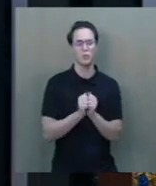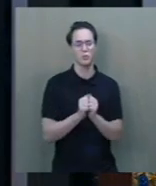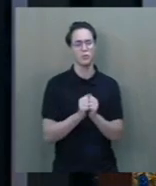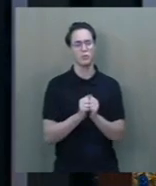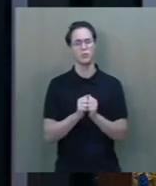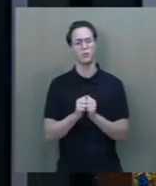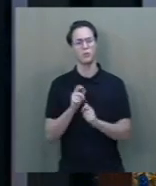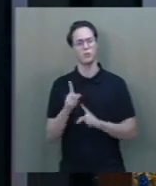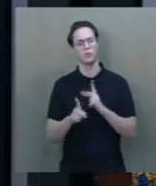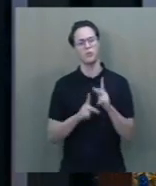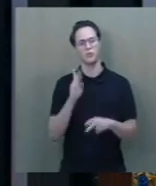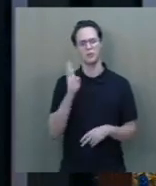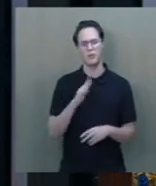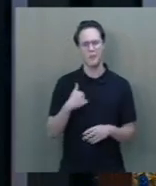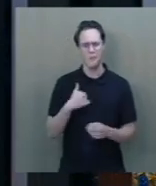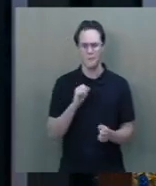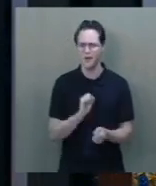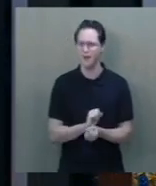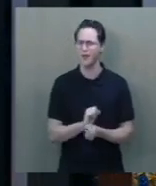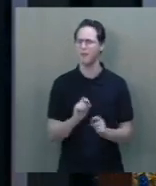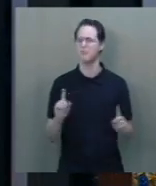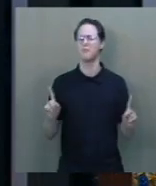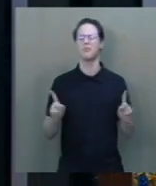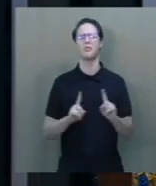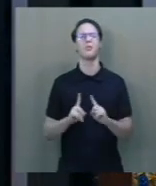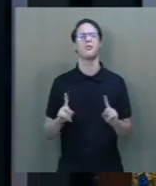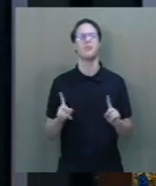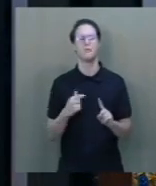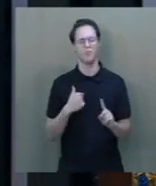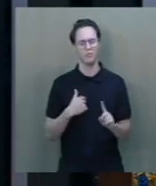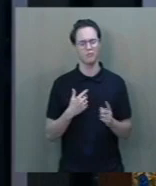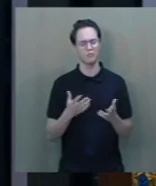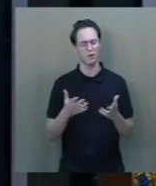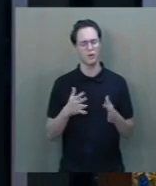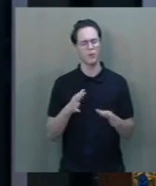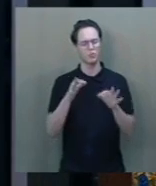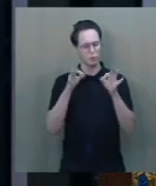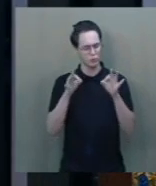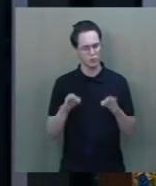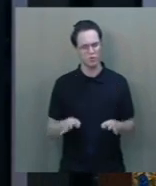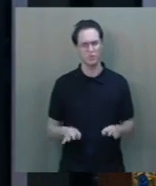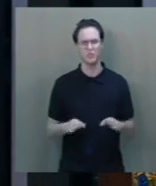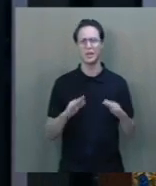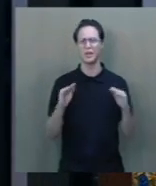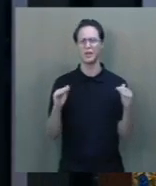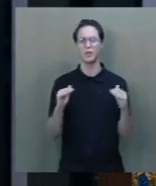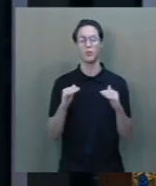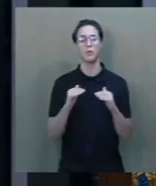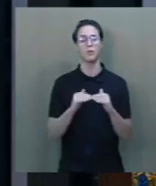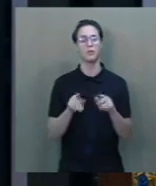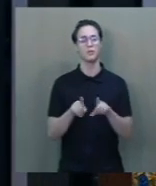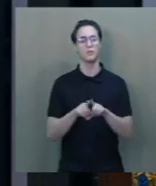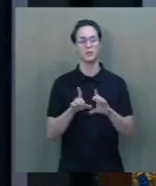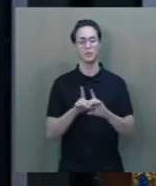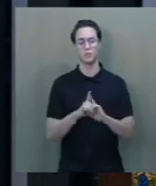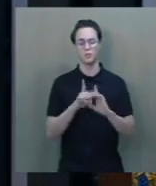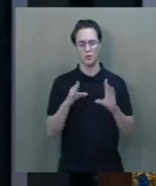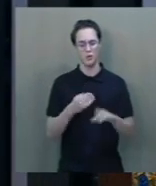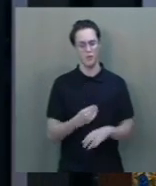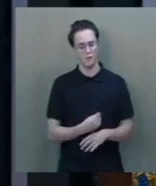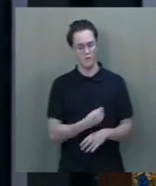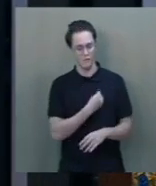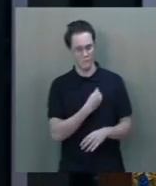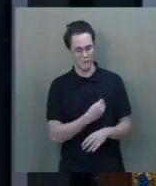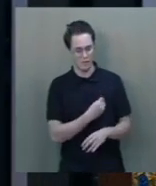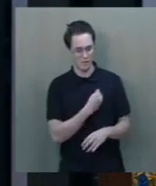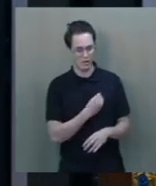parar. Tenho dentro de mim um desassossego por justiça, por igualdade e por democracia viva, pragmática.